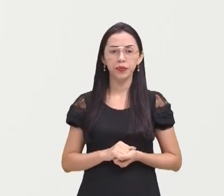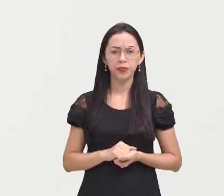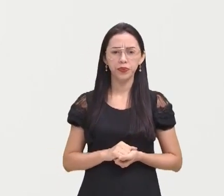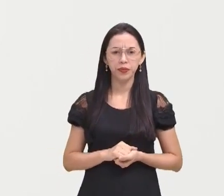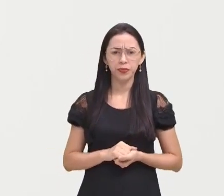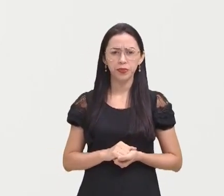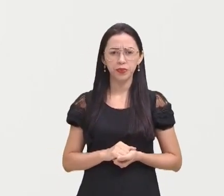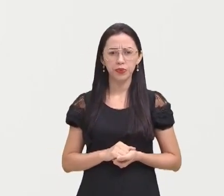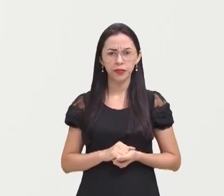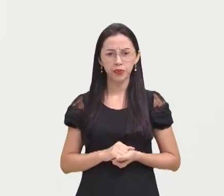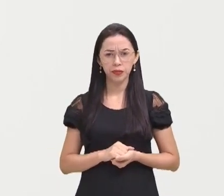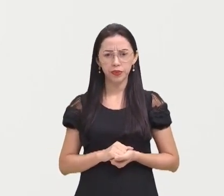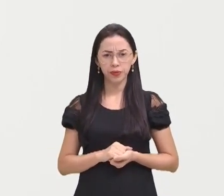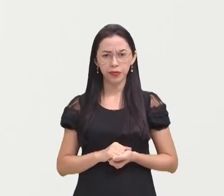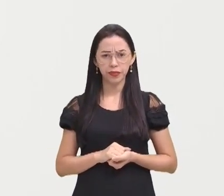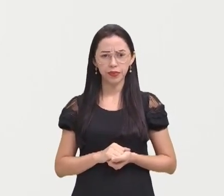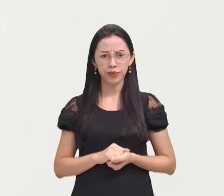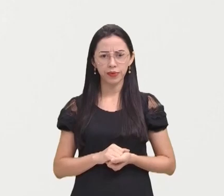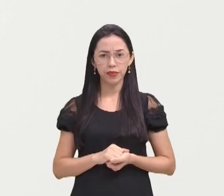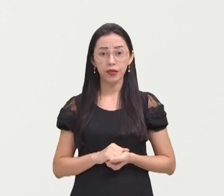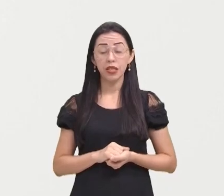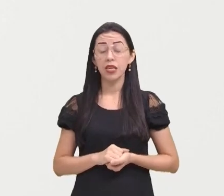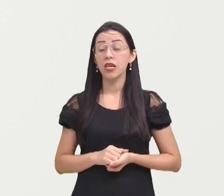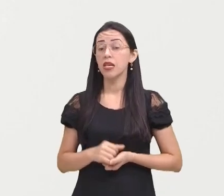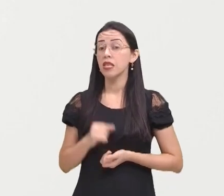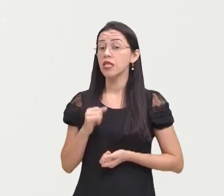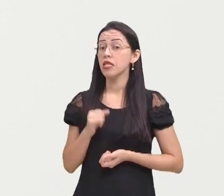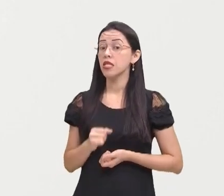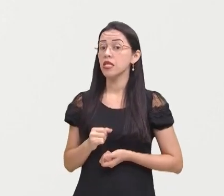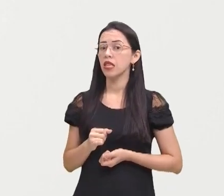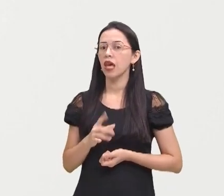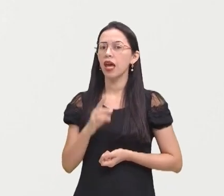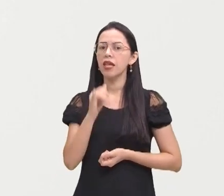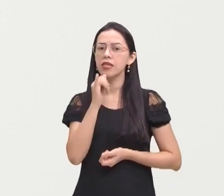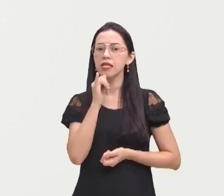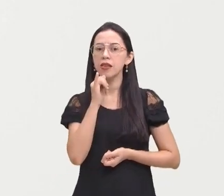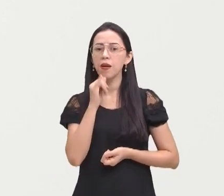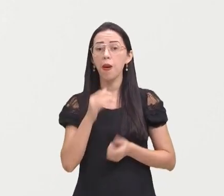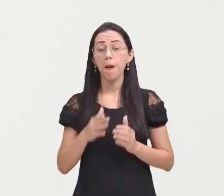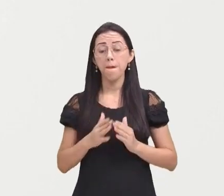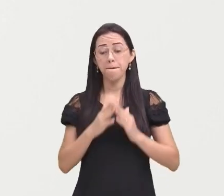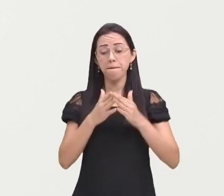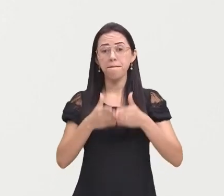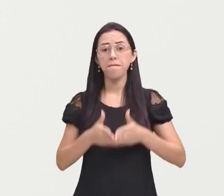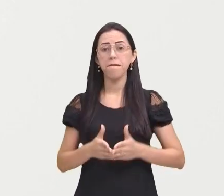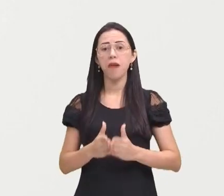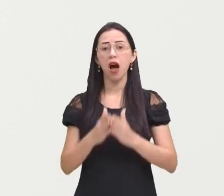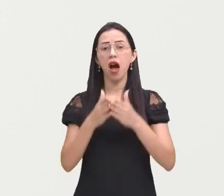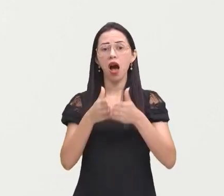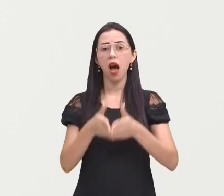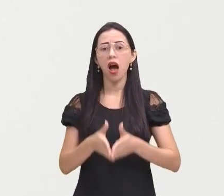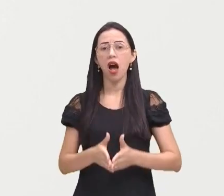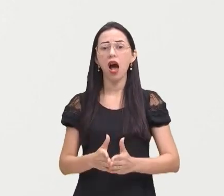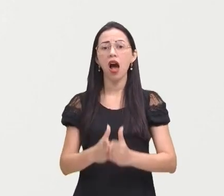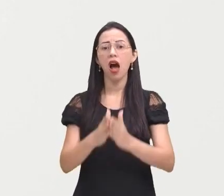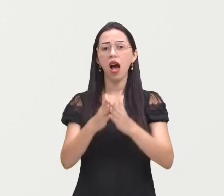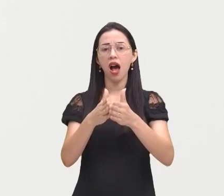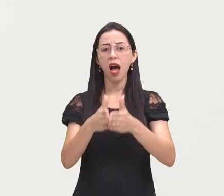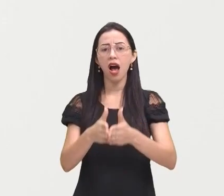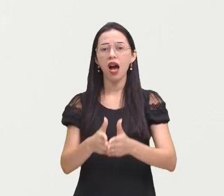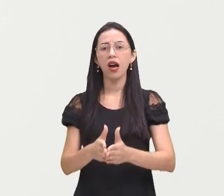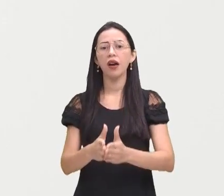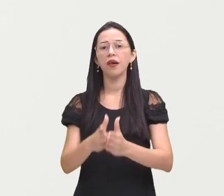Se ele se soltasse, ficaríamos deslizando nas águas claras,